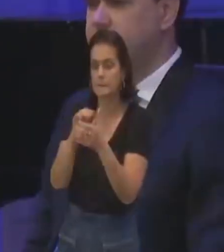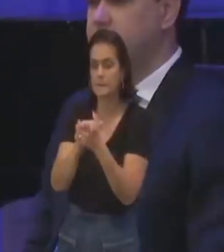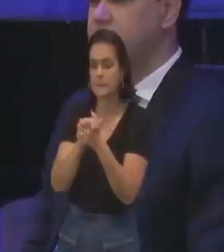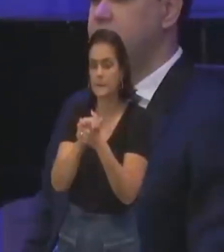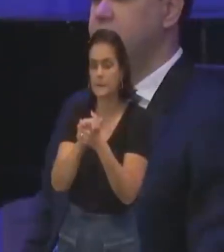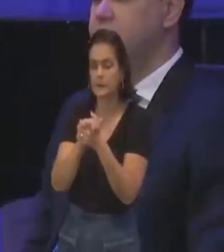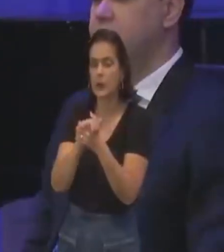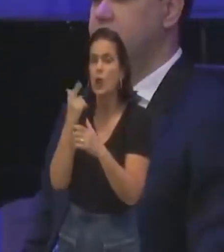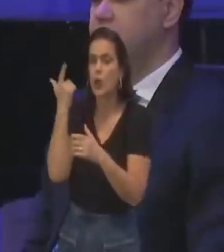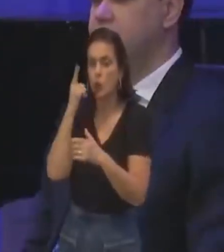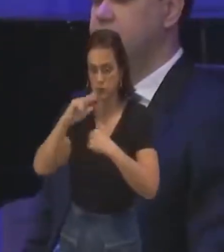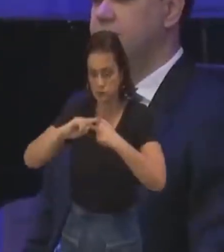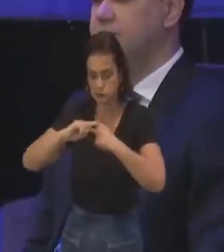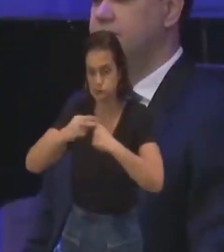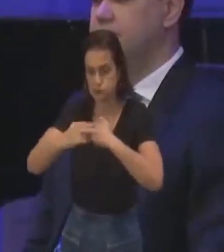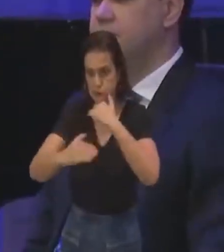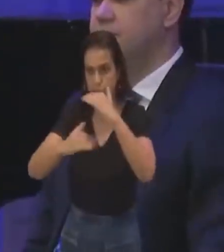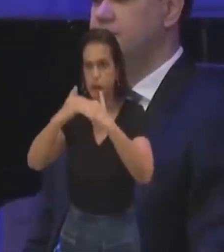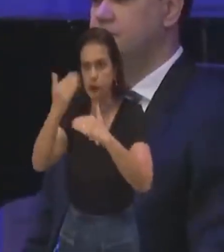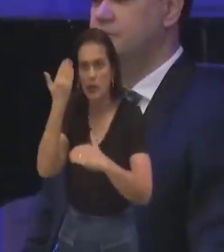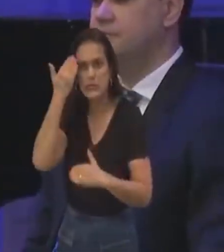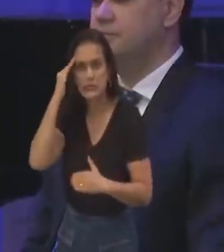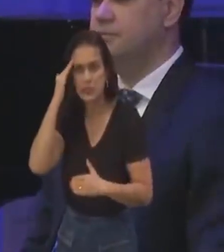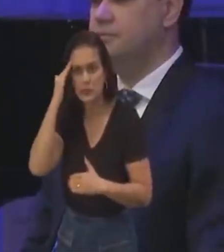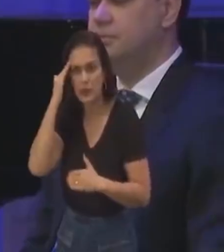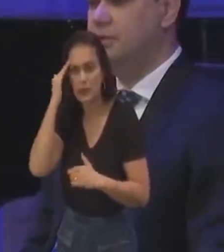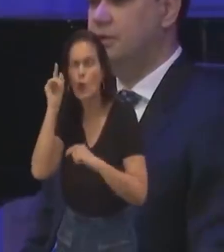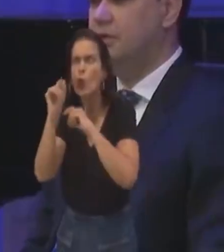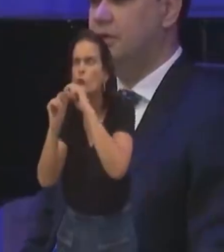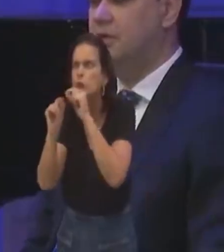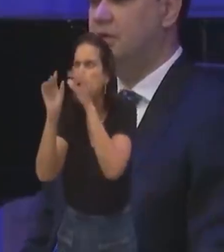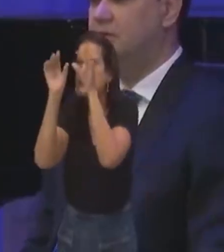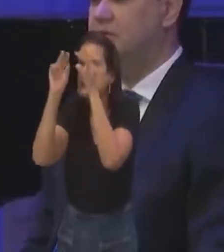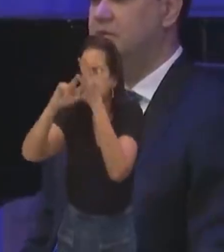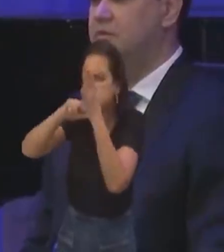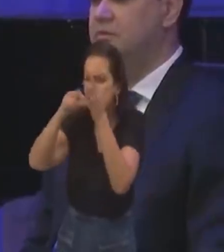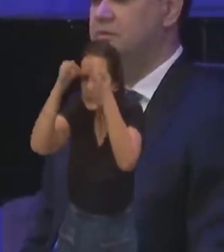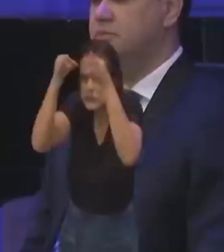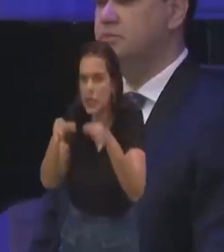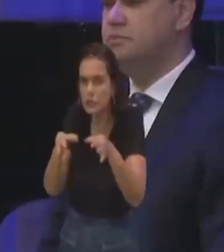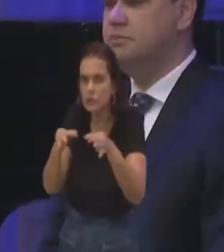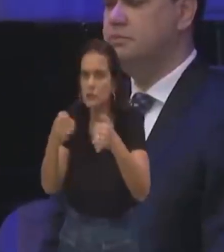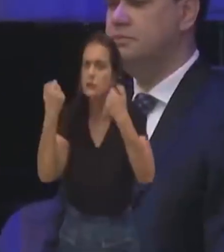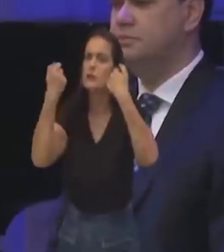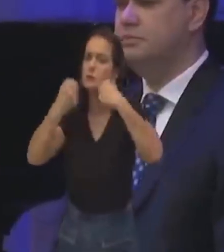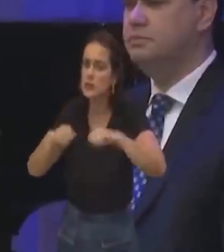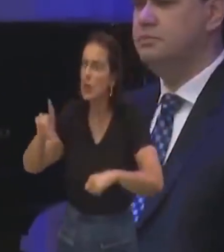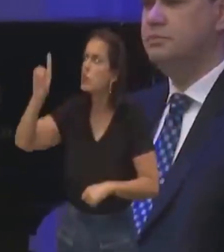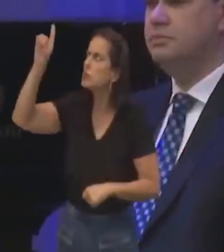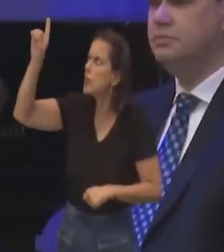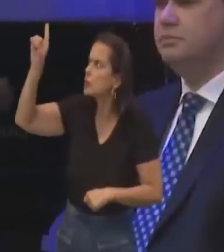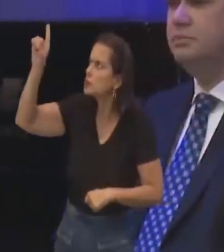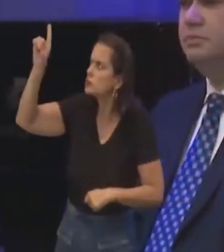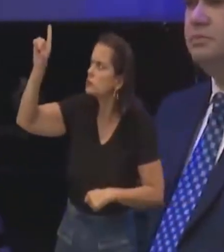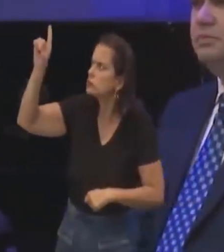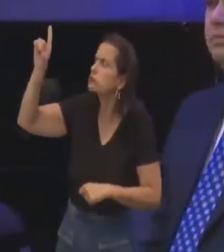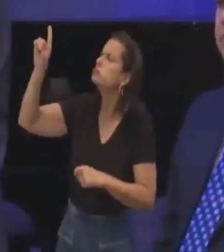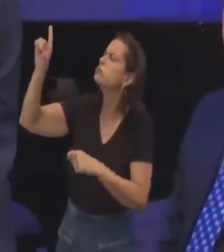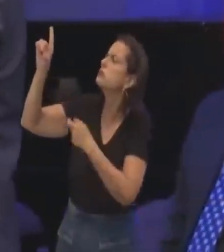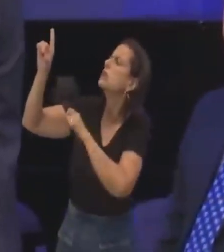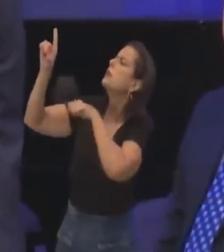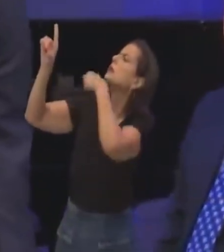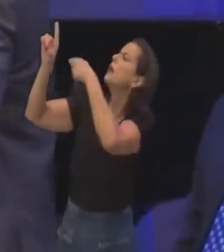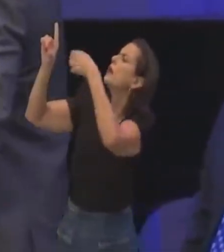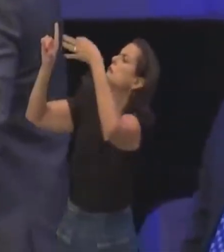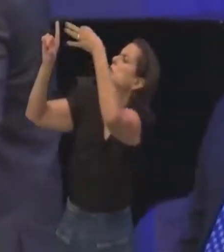que produza resultado, que saibamos o que seja, nós precisamos deste Deus que se revelou a